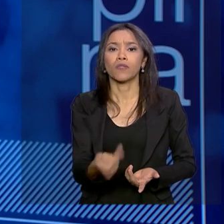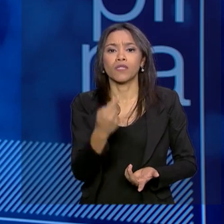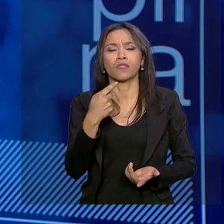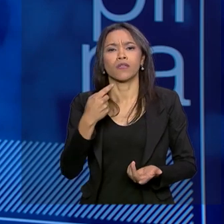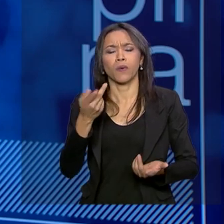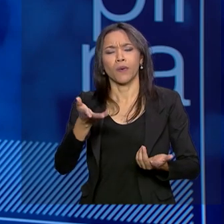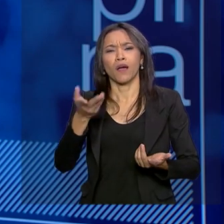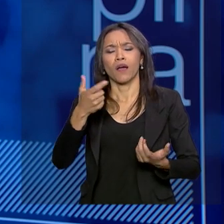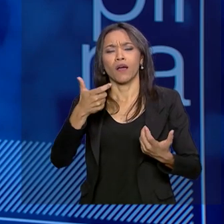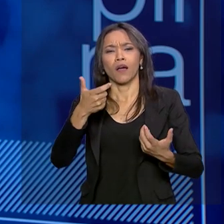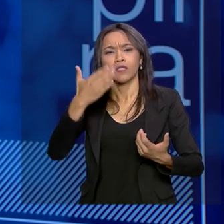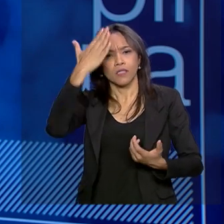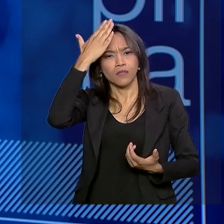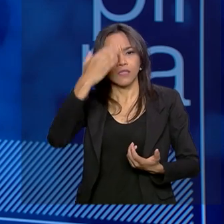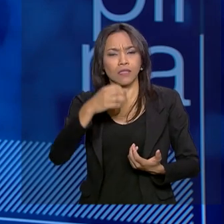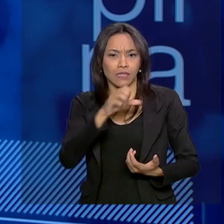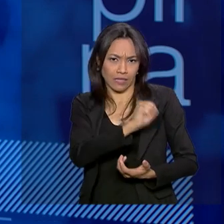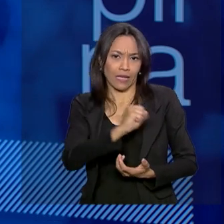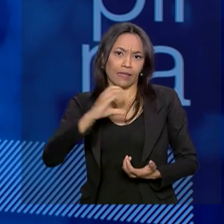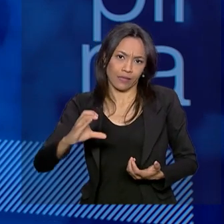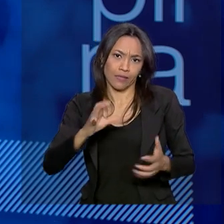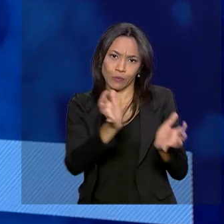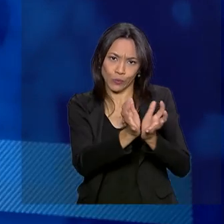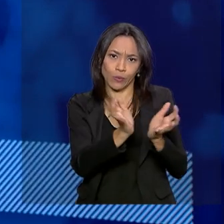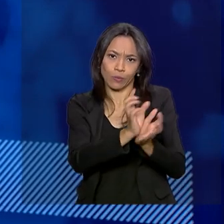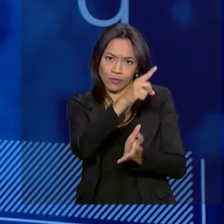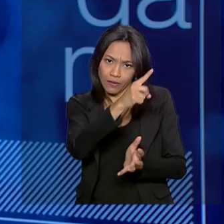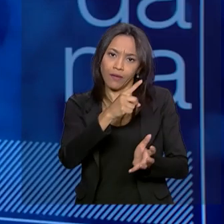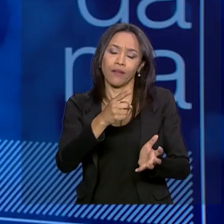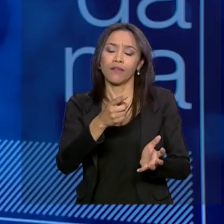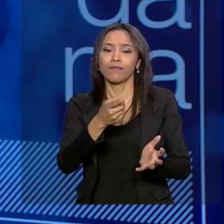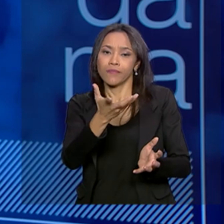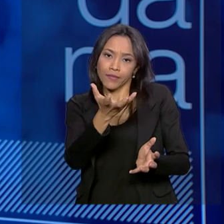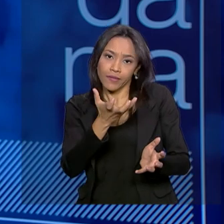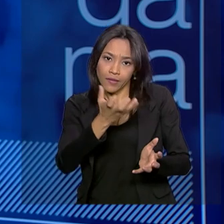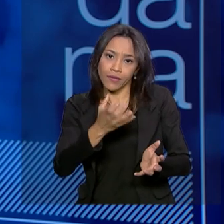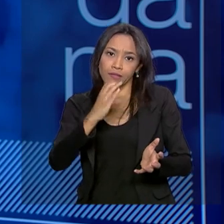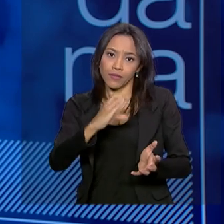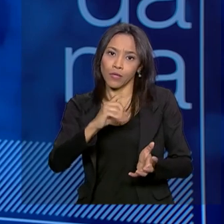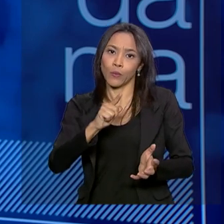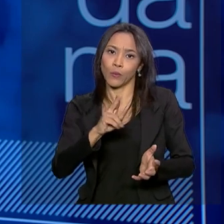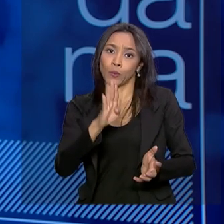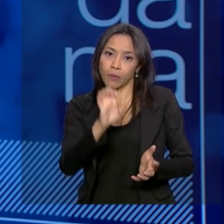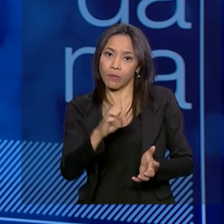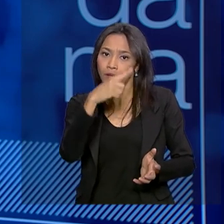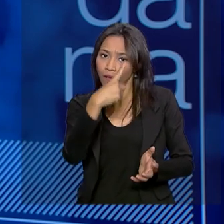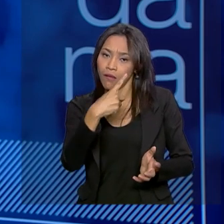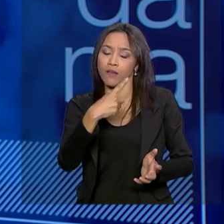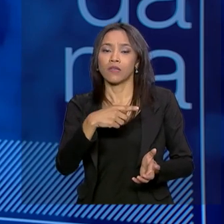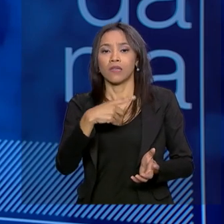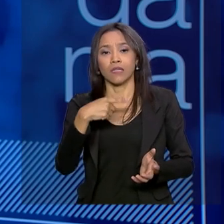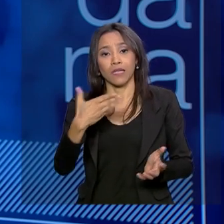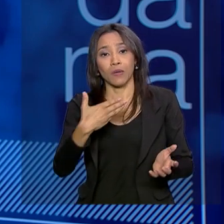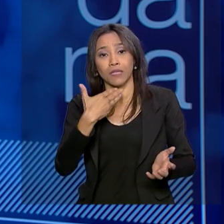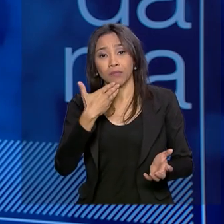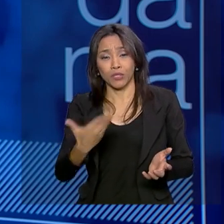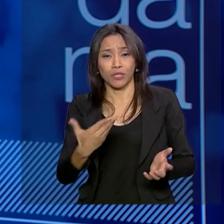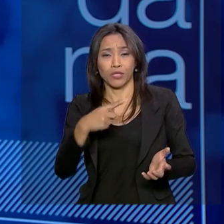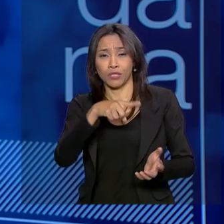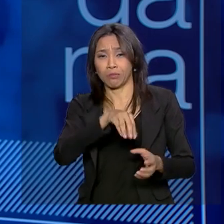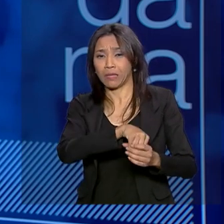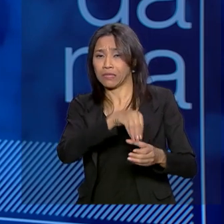Santa Catarina, que tentou ser clube empresa e não deu certo, está pedindo para sair até